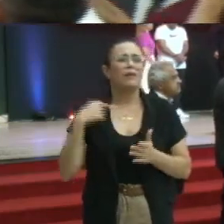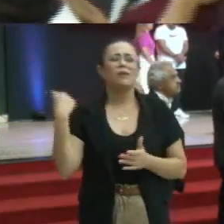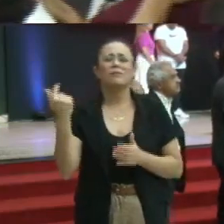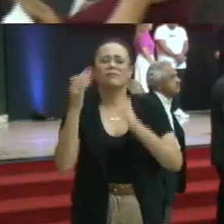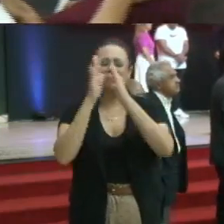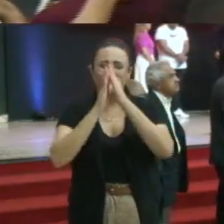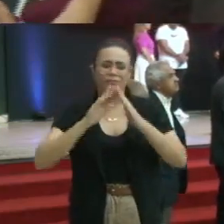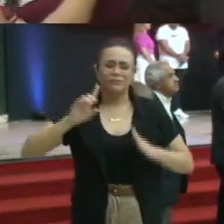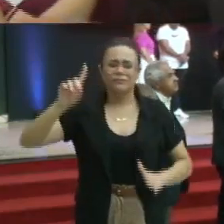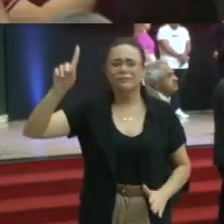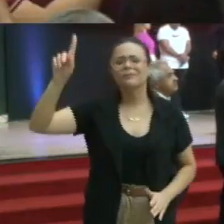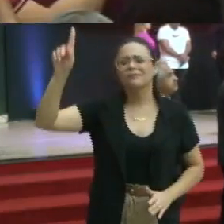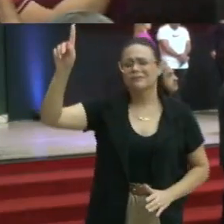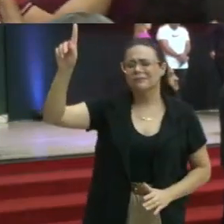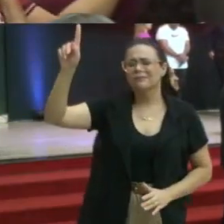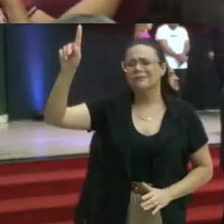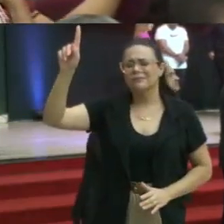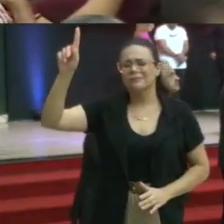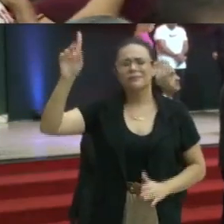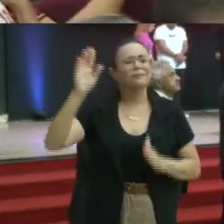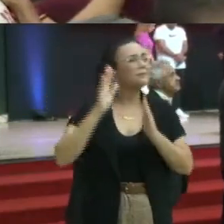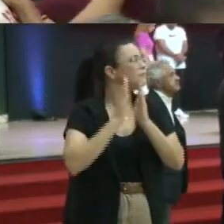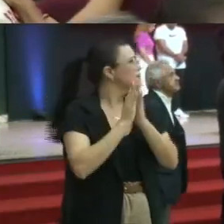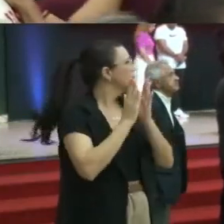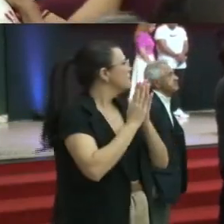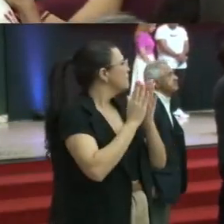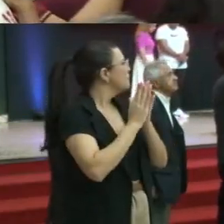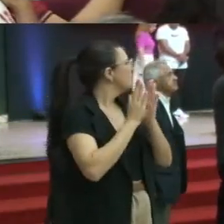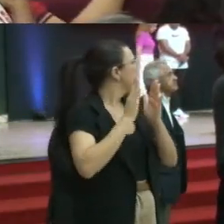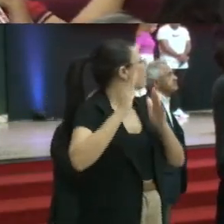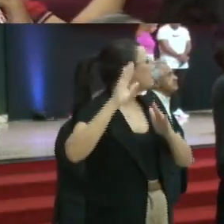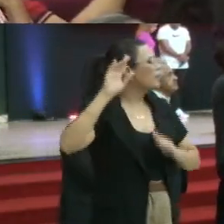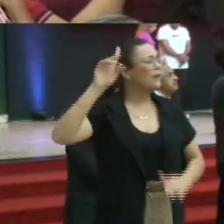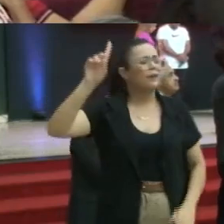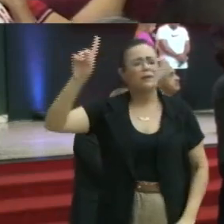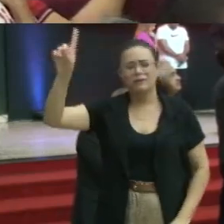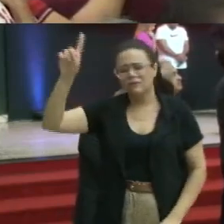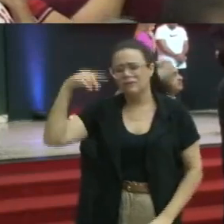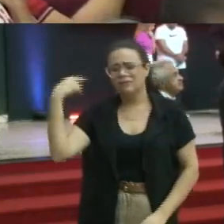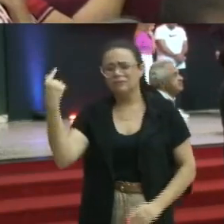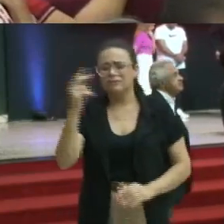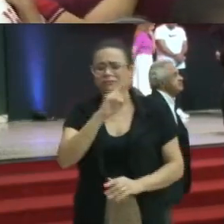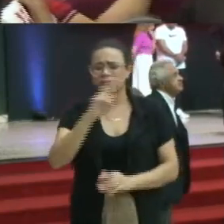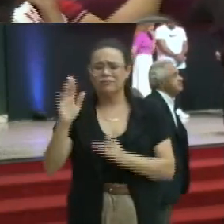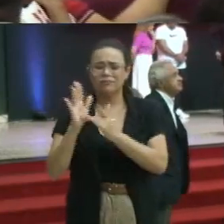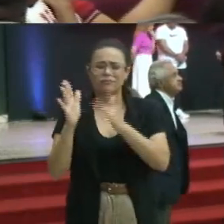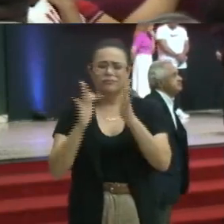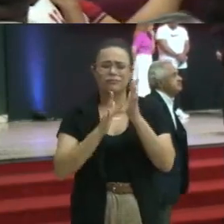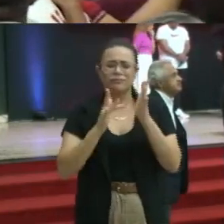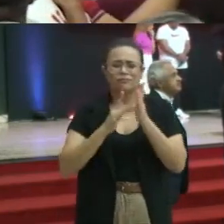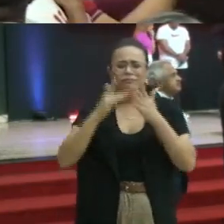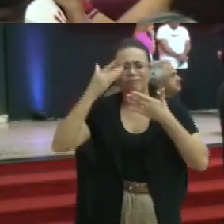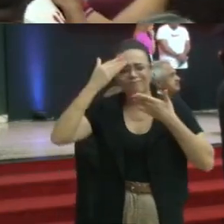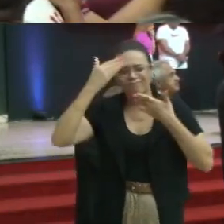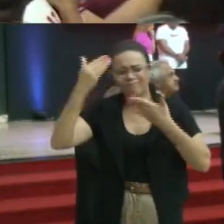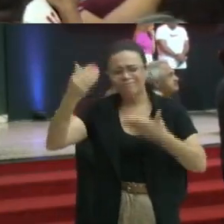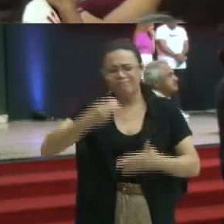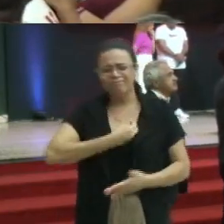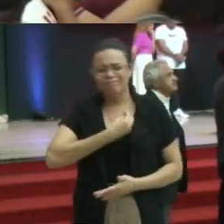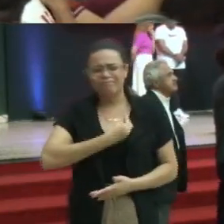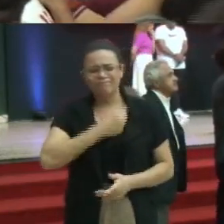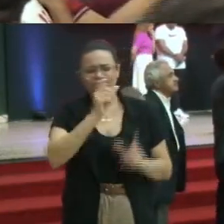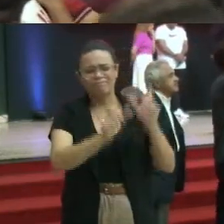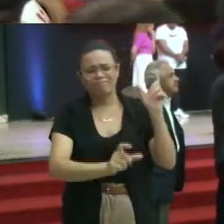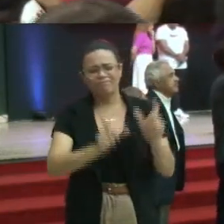adoramos, Pai. Nós te entronizamos, Pai. Em nome de Jesus, somos gratos por essas vidas, Senhor, que